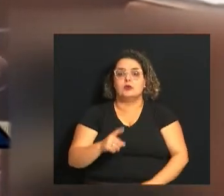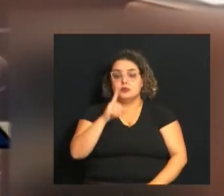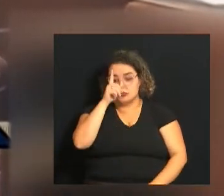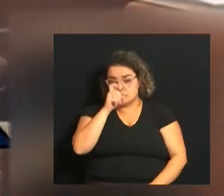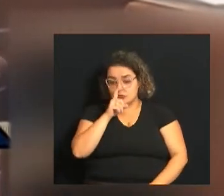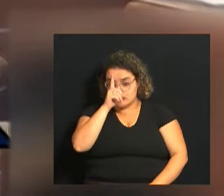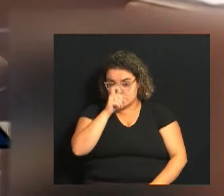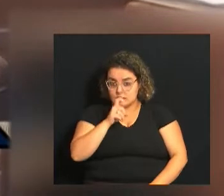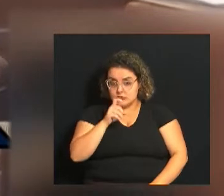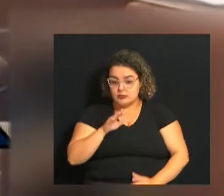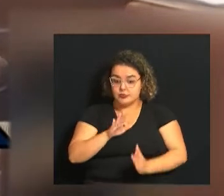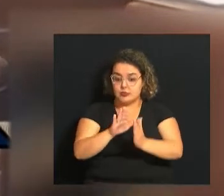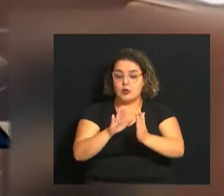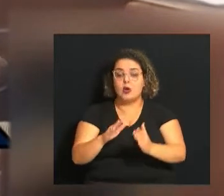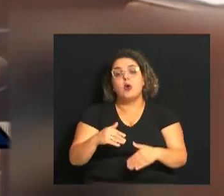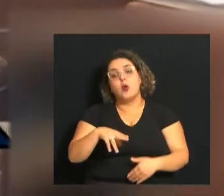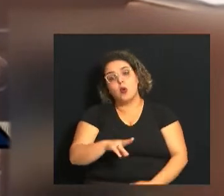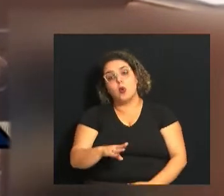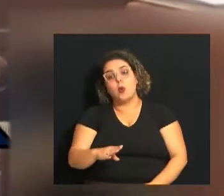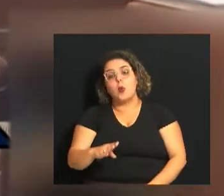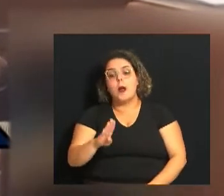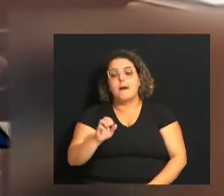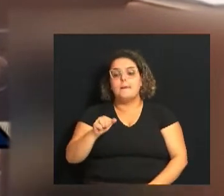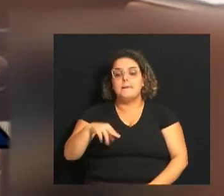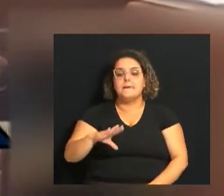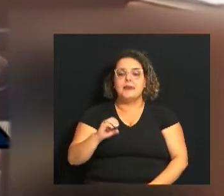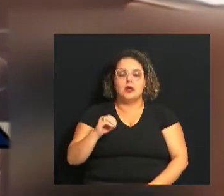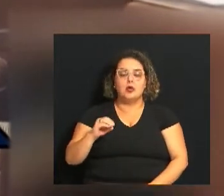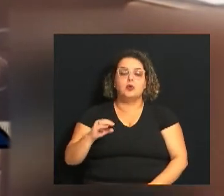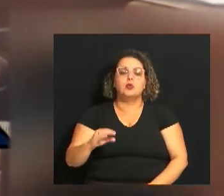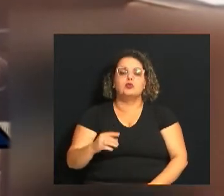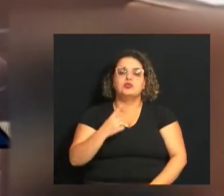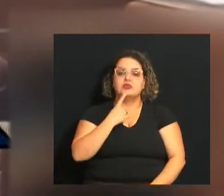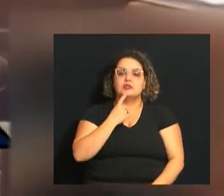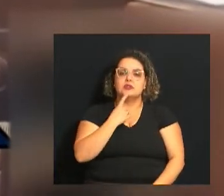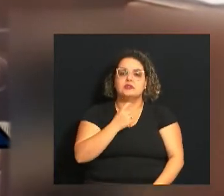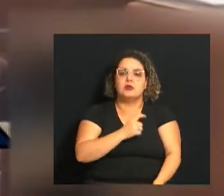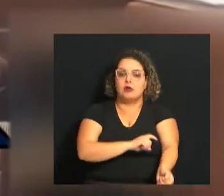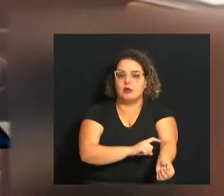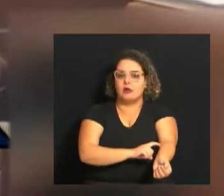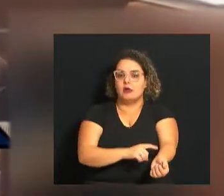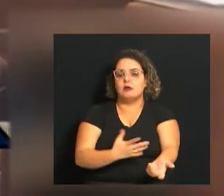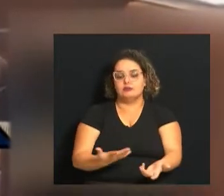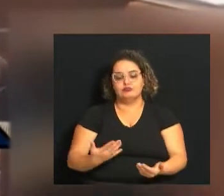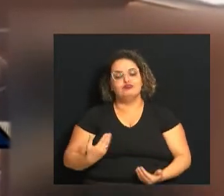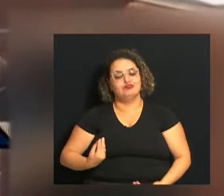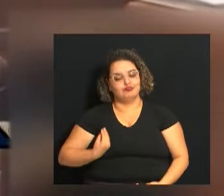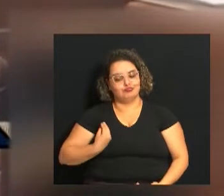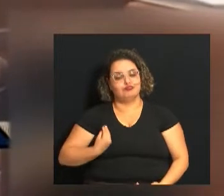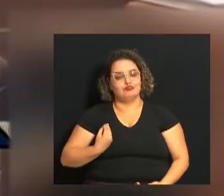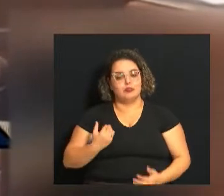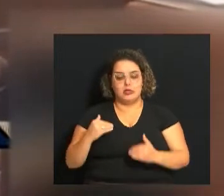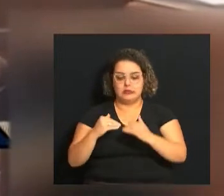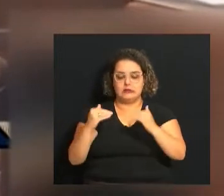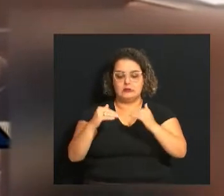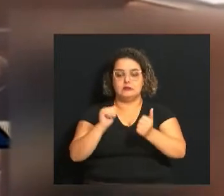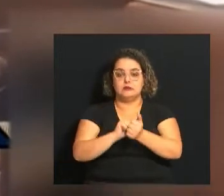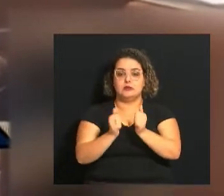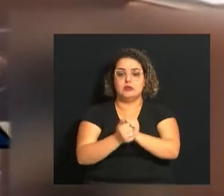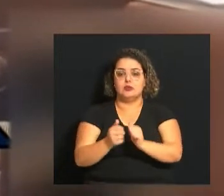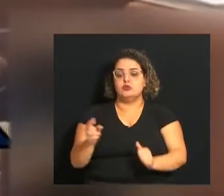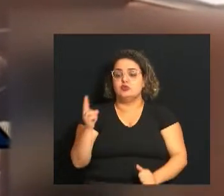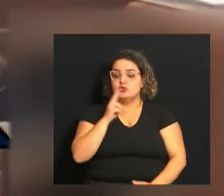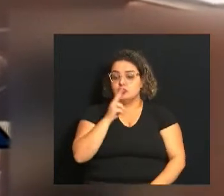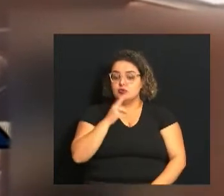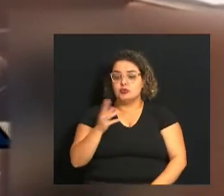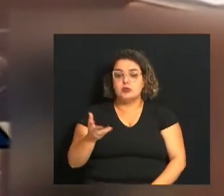alguns bancos de sangue enfrentam, para que se mantenham os estoques no nível adequado para atendimento de urgência, emergência e